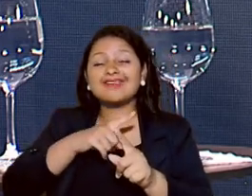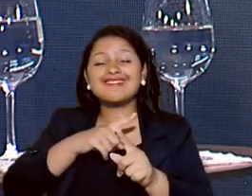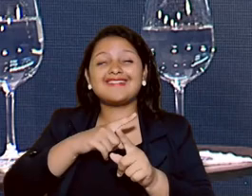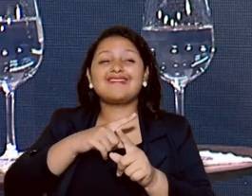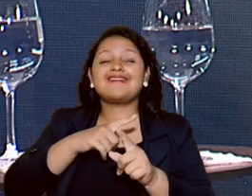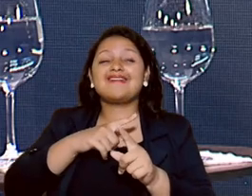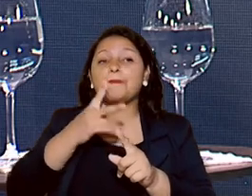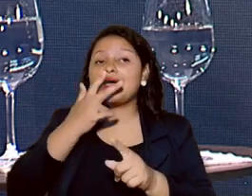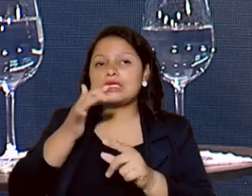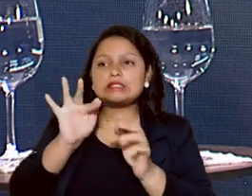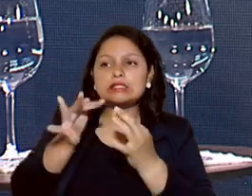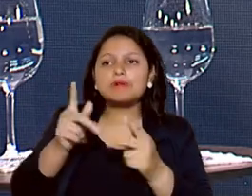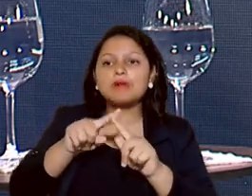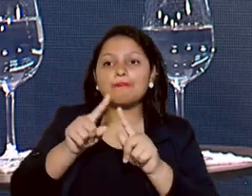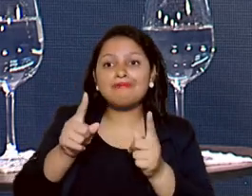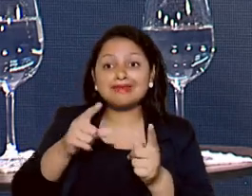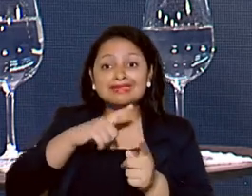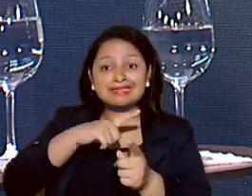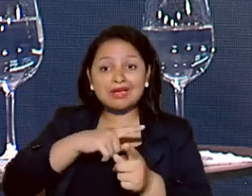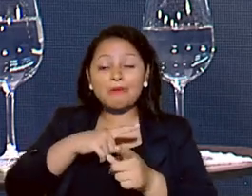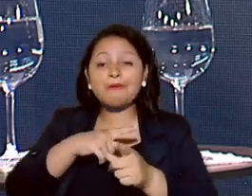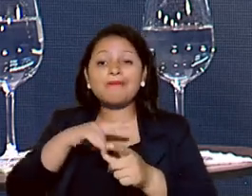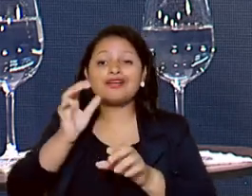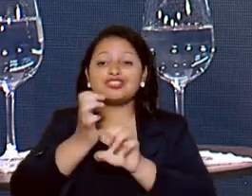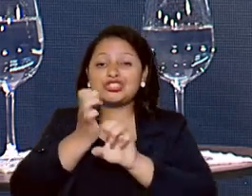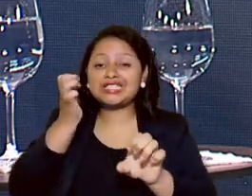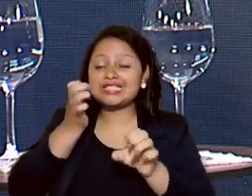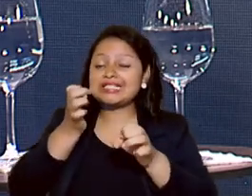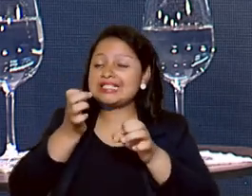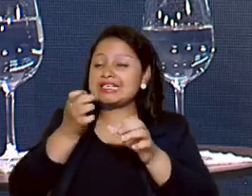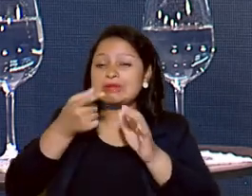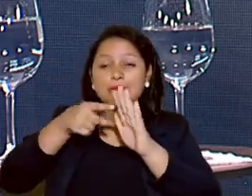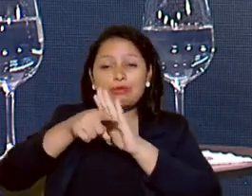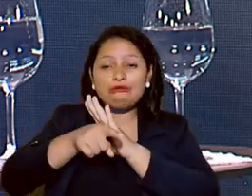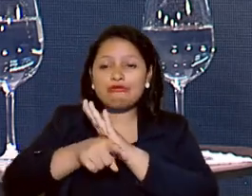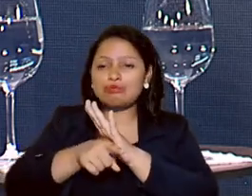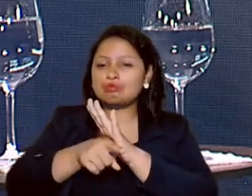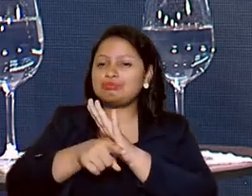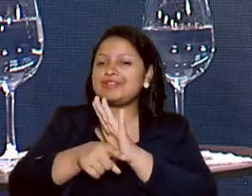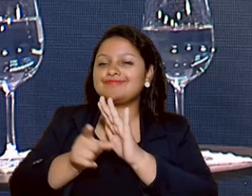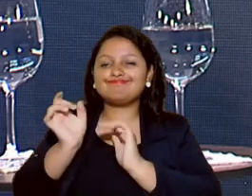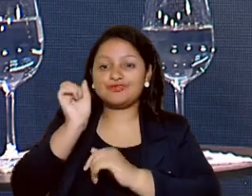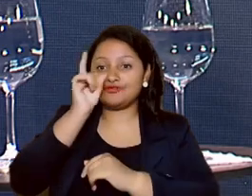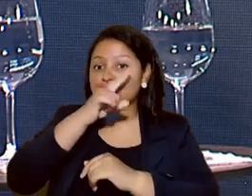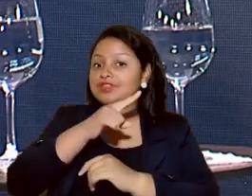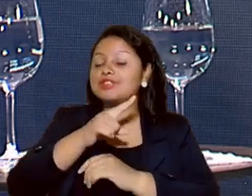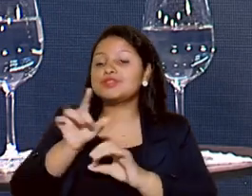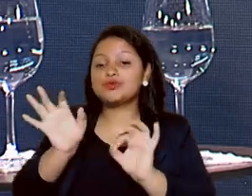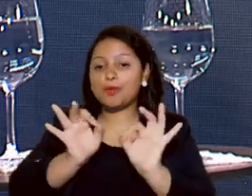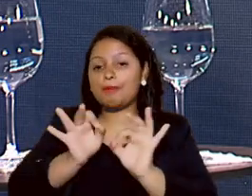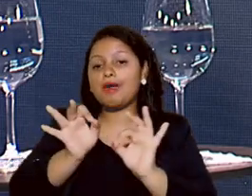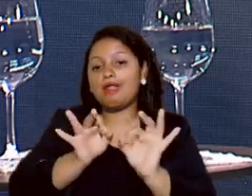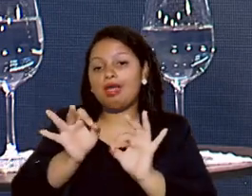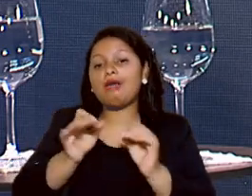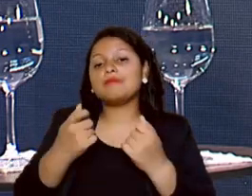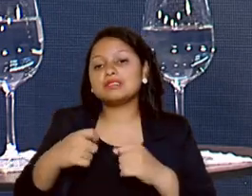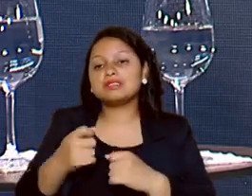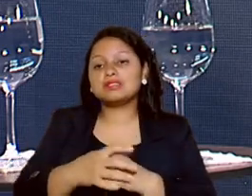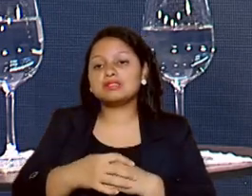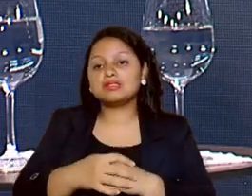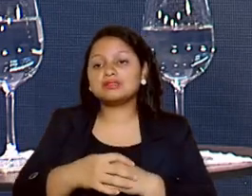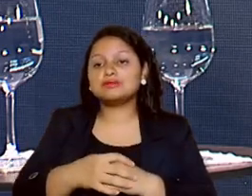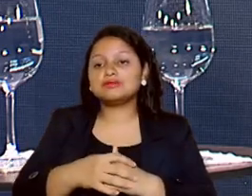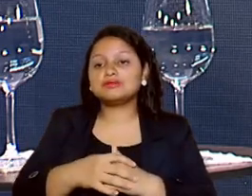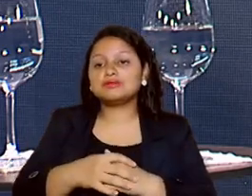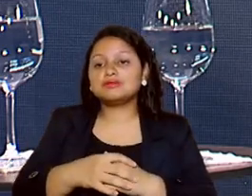tecnologia muito muito sofisticado E isso não tem mais volta isso